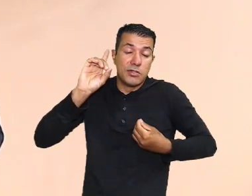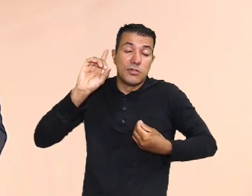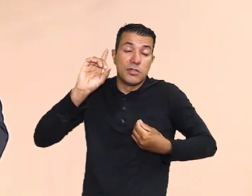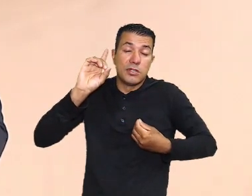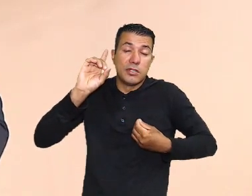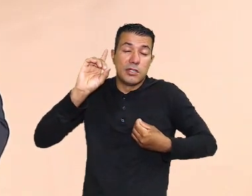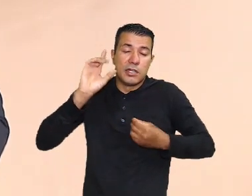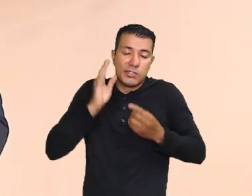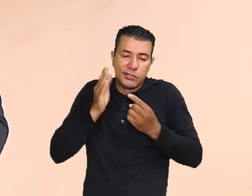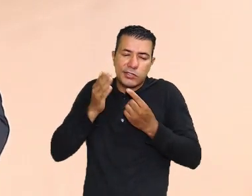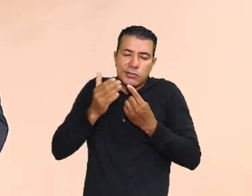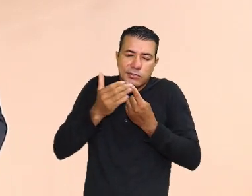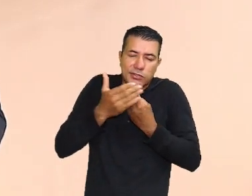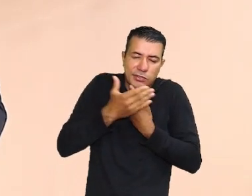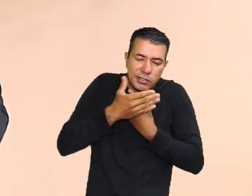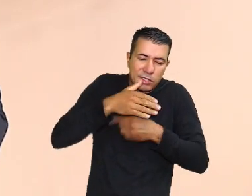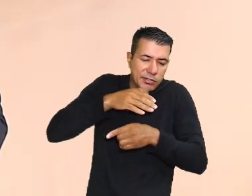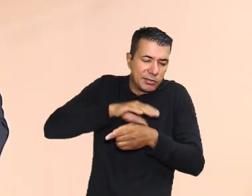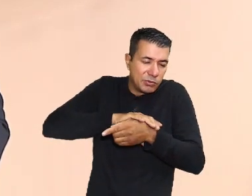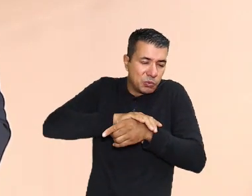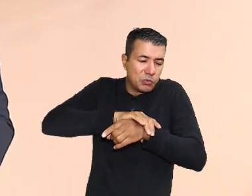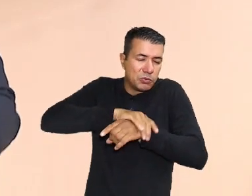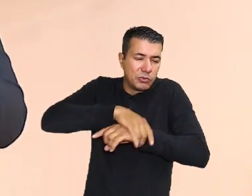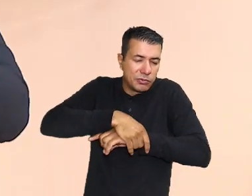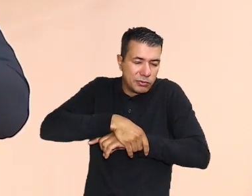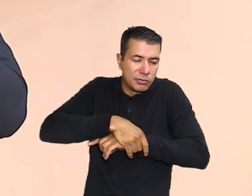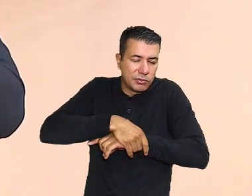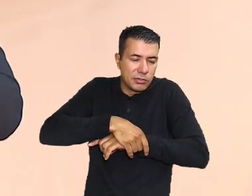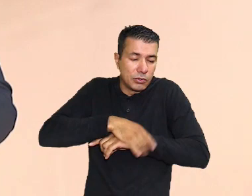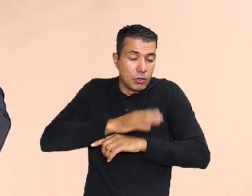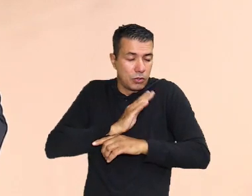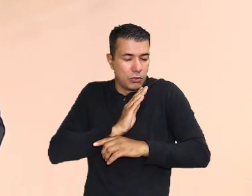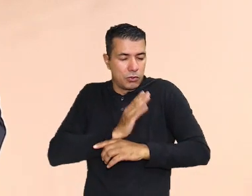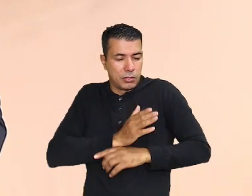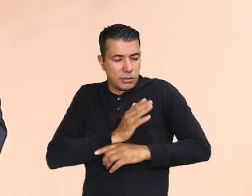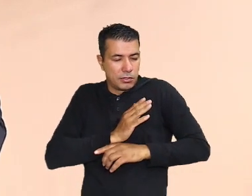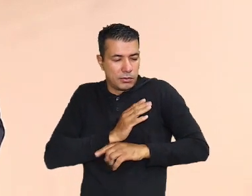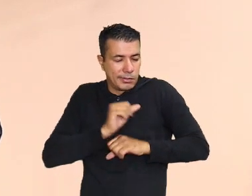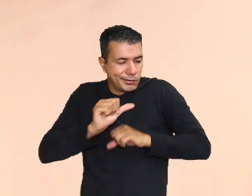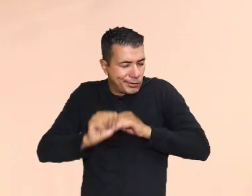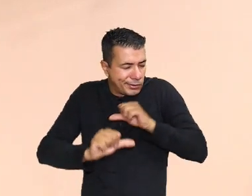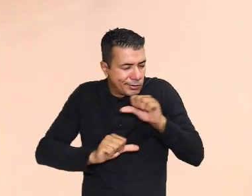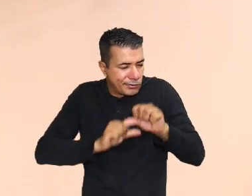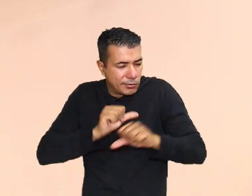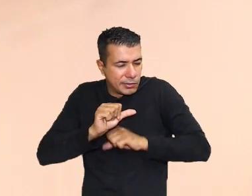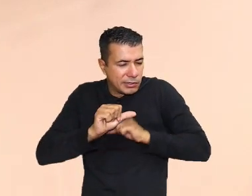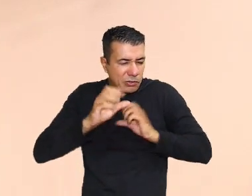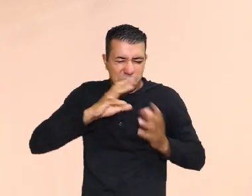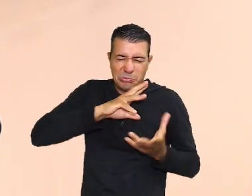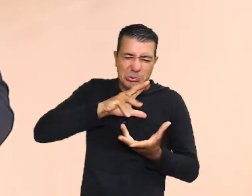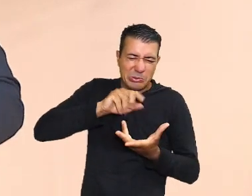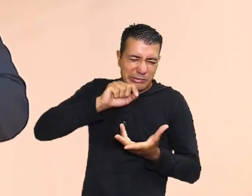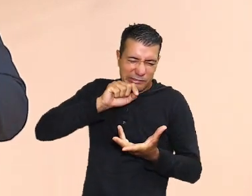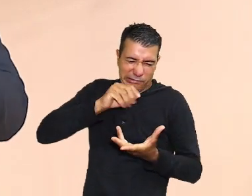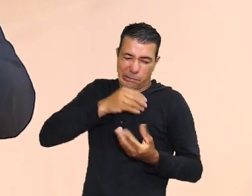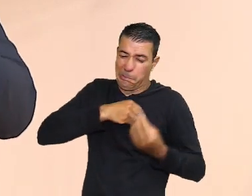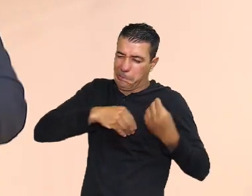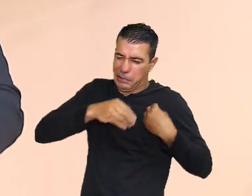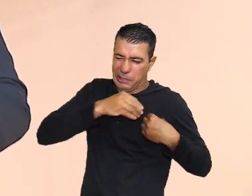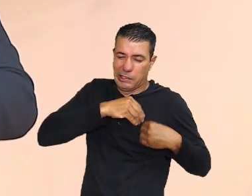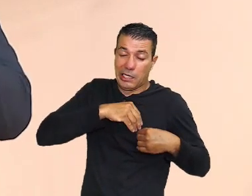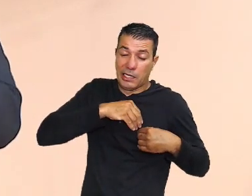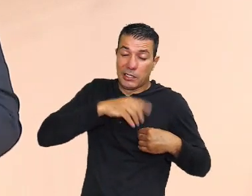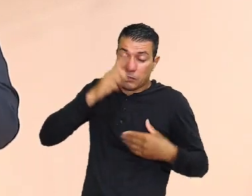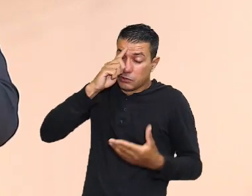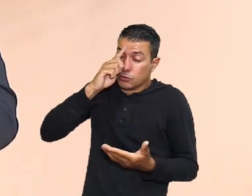livramento. O livramento que primeiro é do nosso coração, deste mundo de pecado, que nos leva a